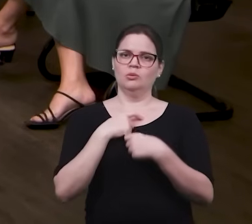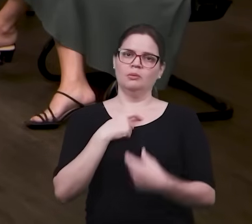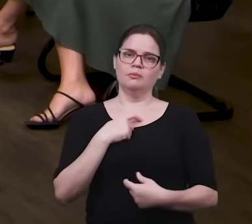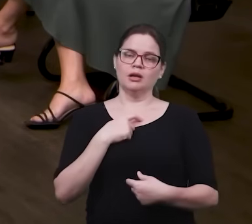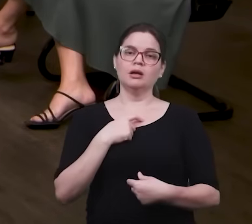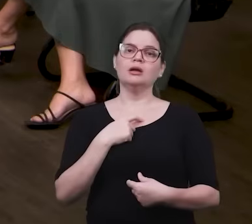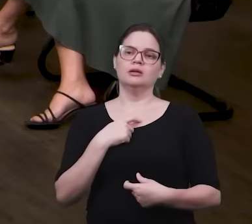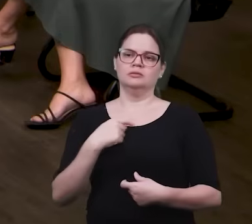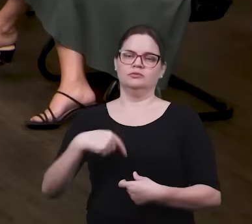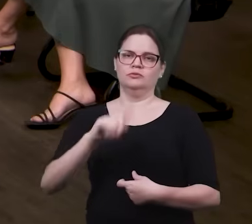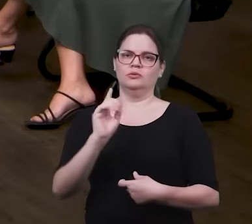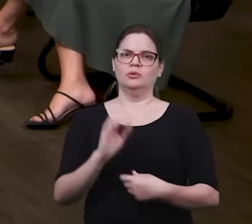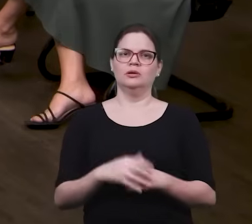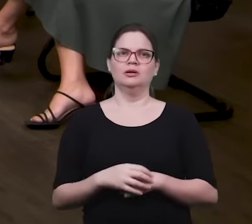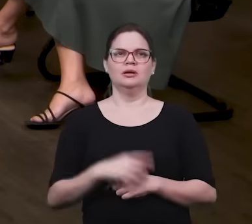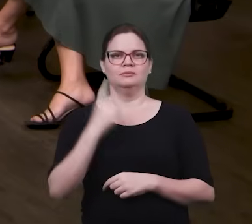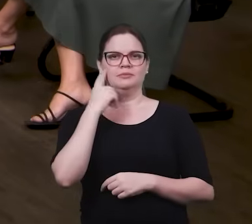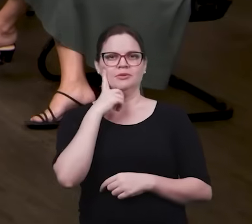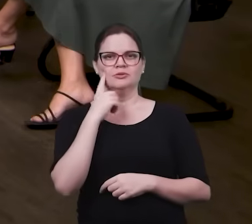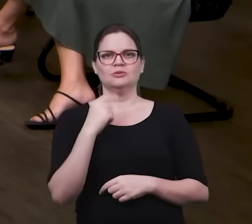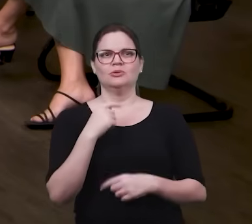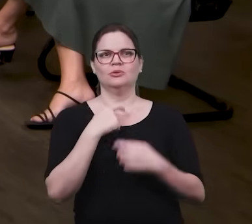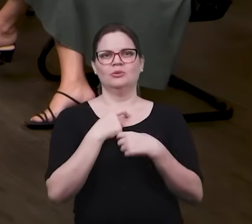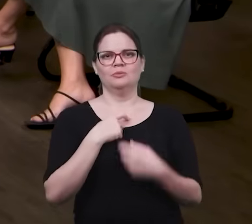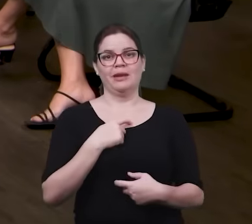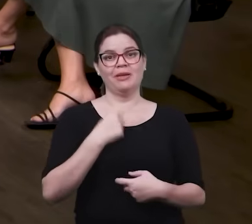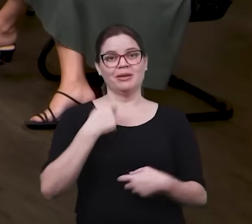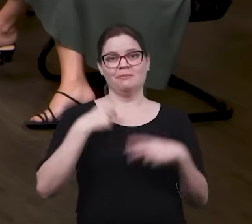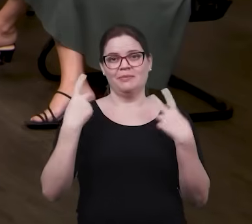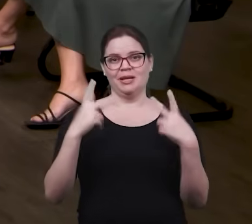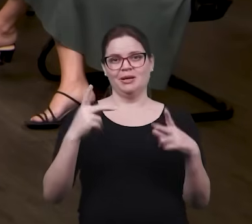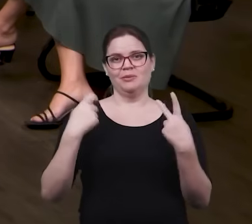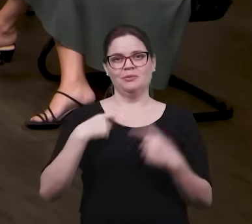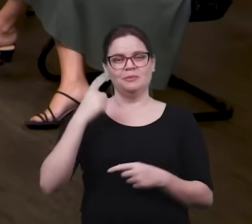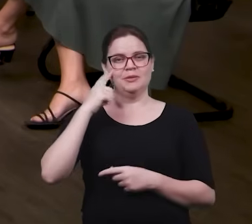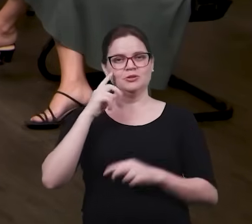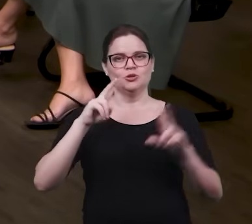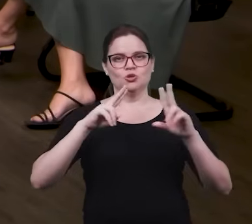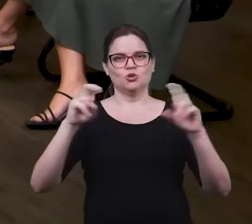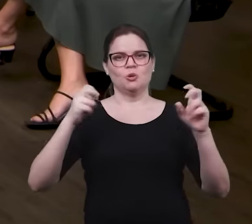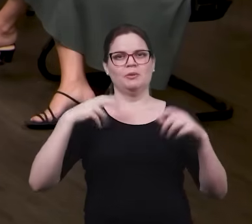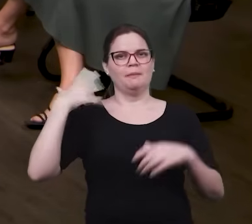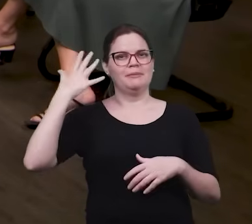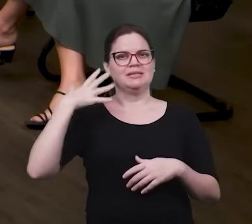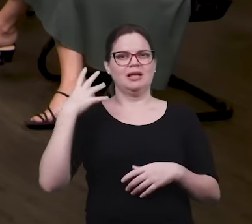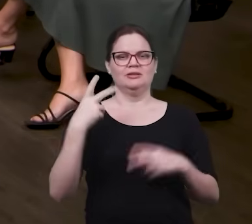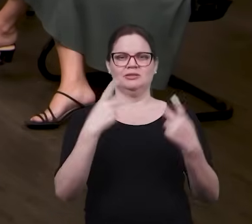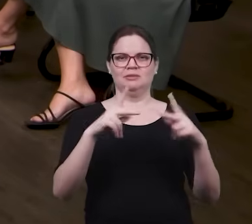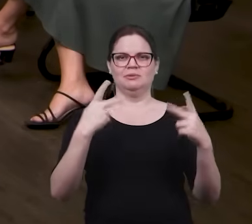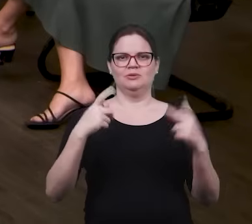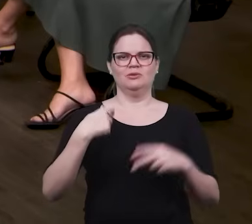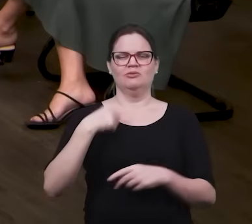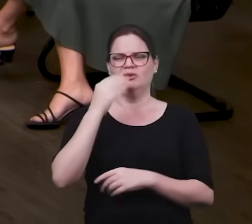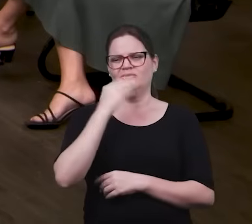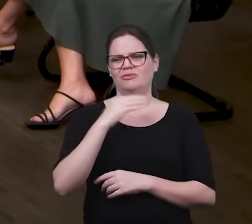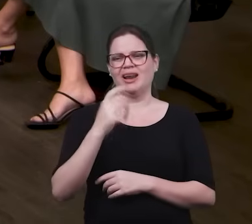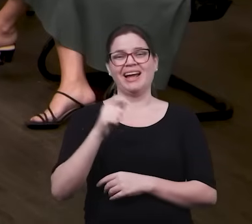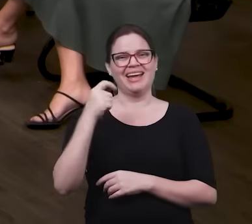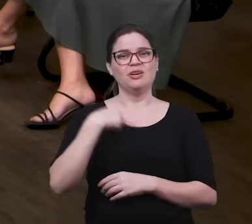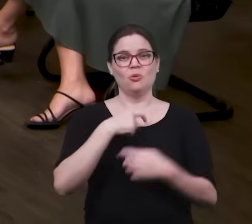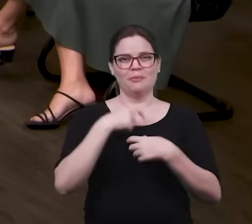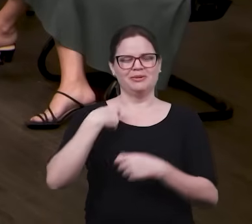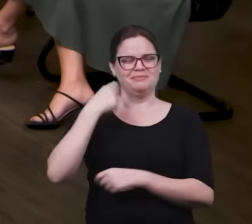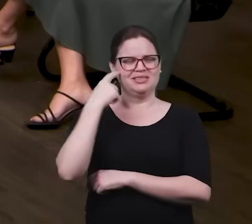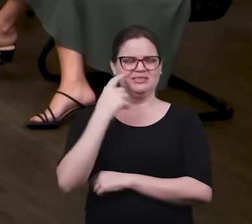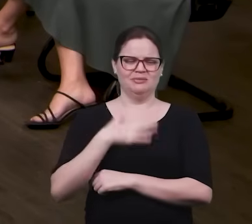da igreja, porque ele achou que a mensagem que ele entregou, que foi sobre a ressurreição de Lázaro, foi tão fraca, que ele falou, meu Deus, foi